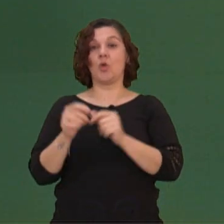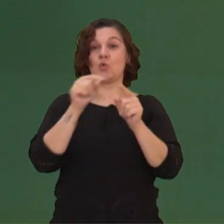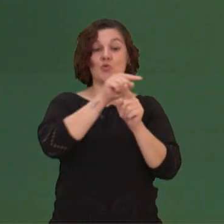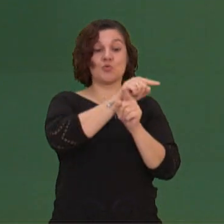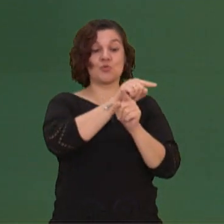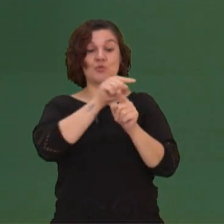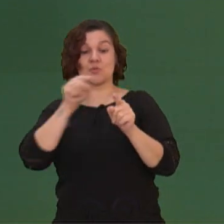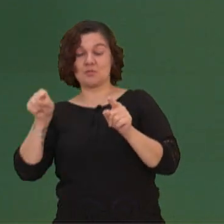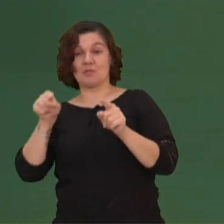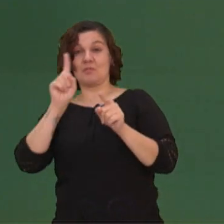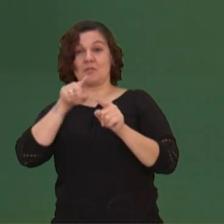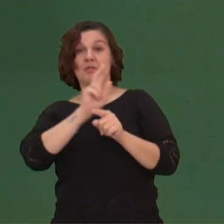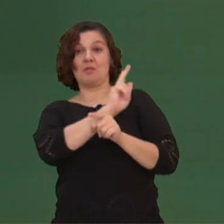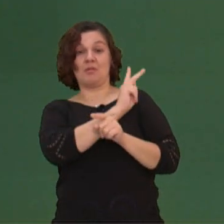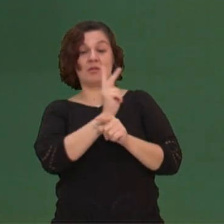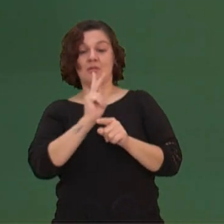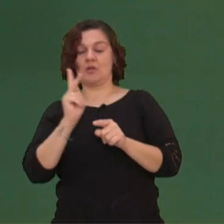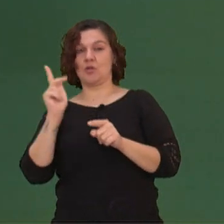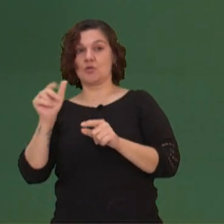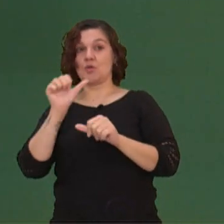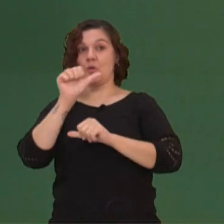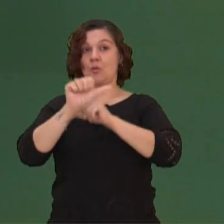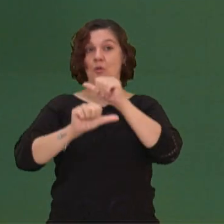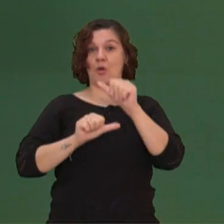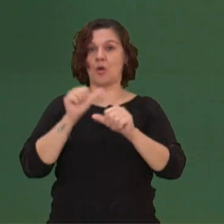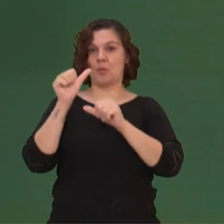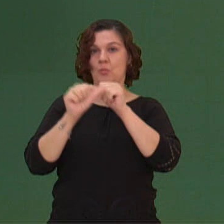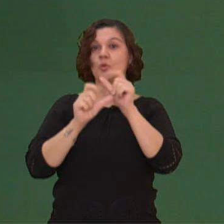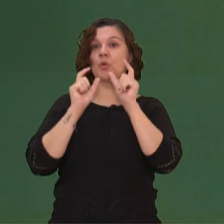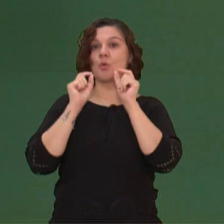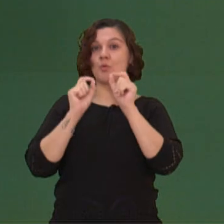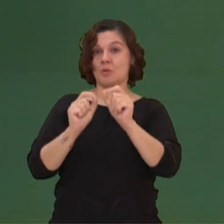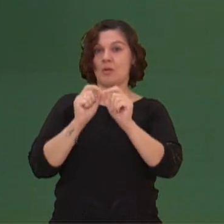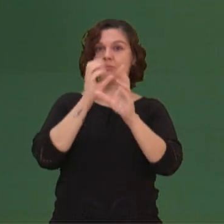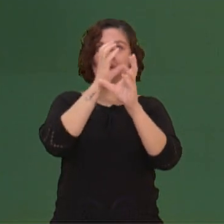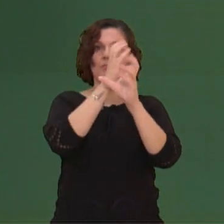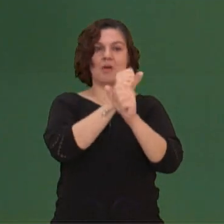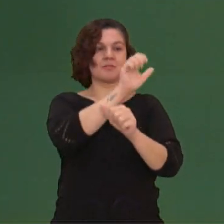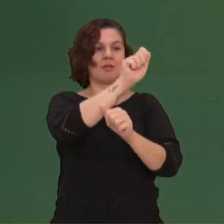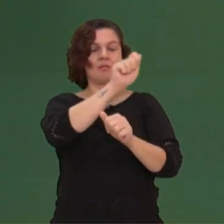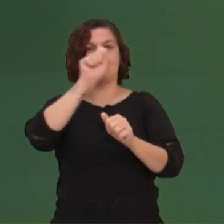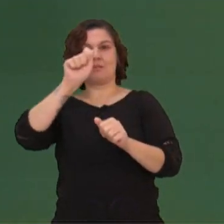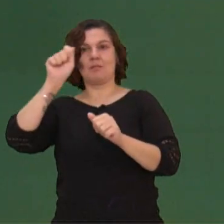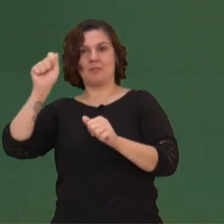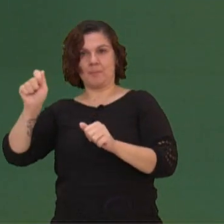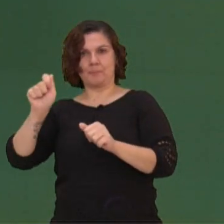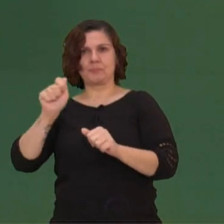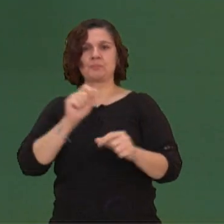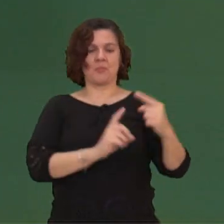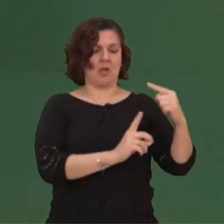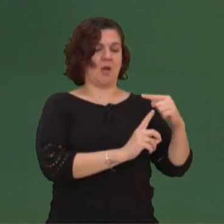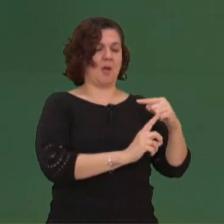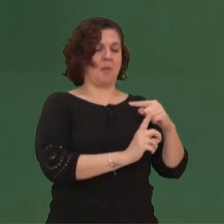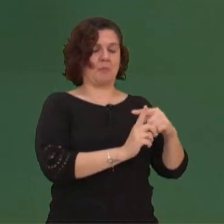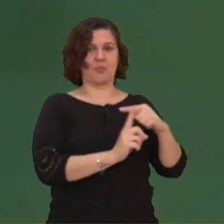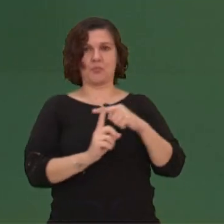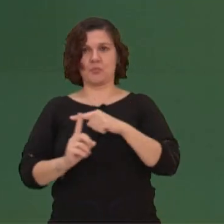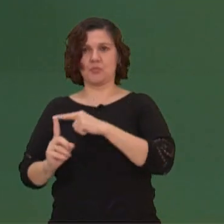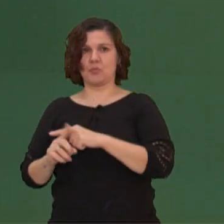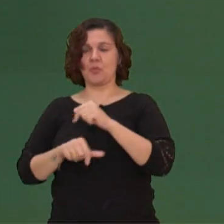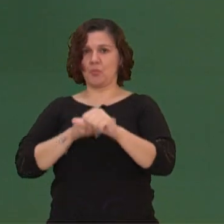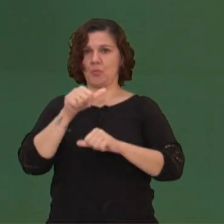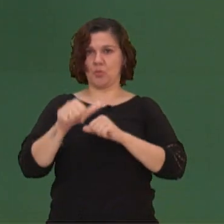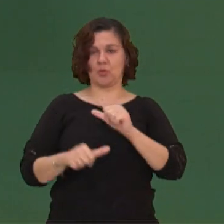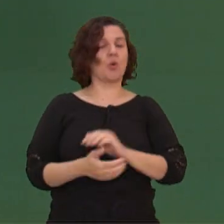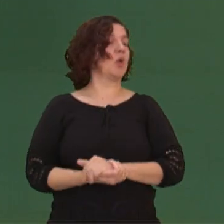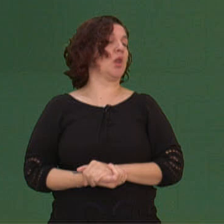são hidrogênios. Muda somente a massa. Se o número de prótons não mudou, o que mudou?